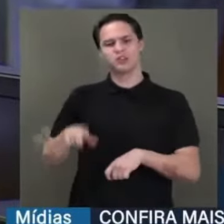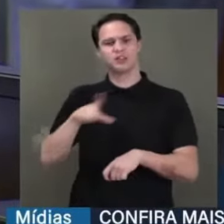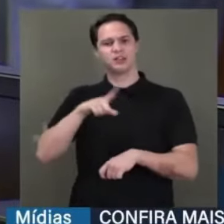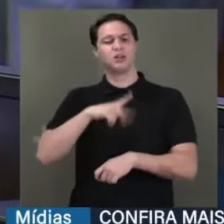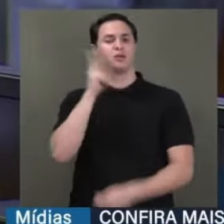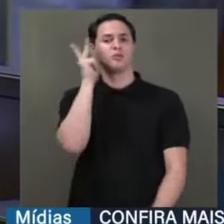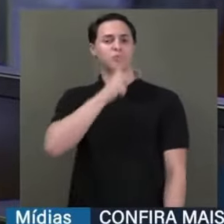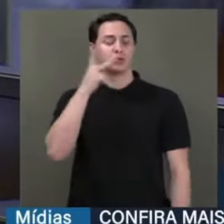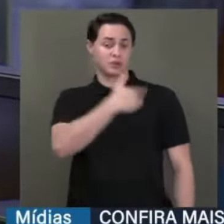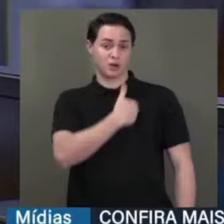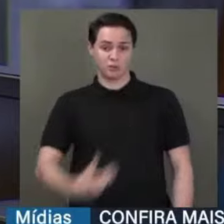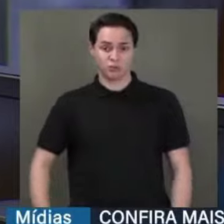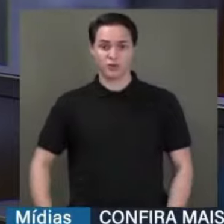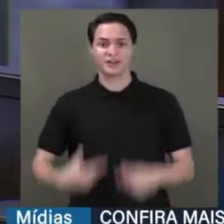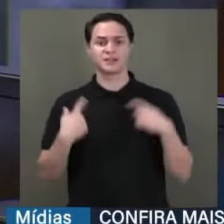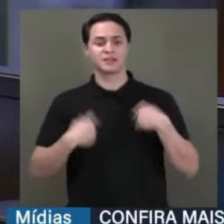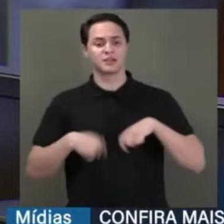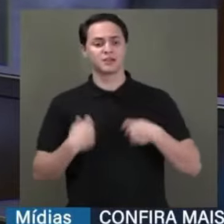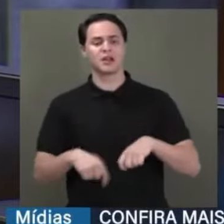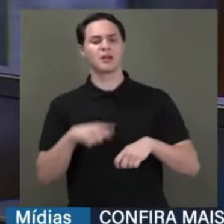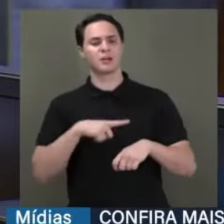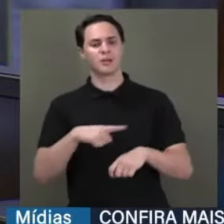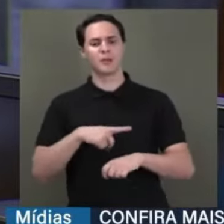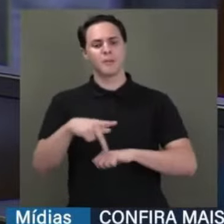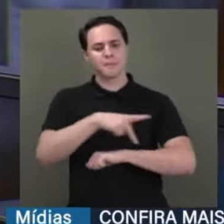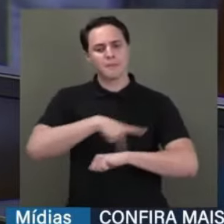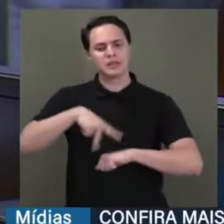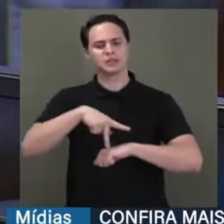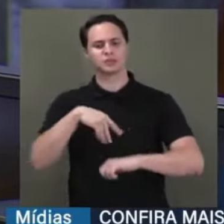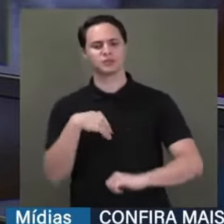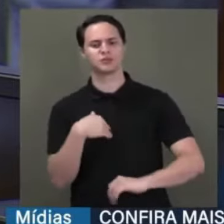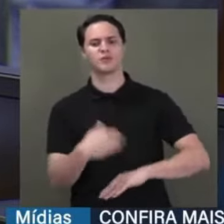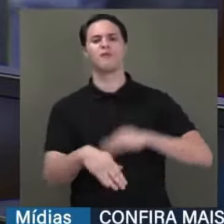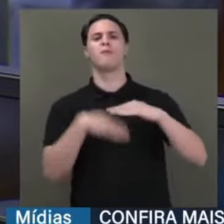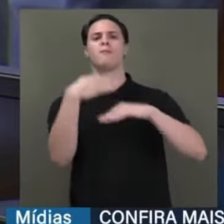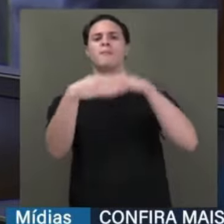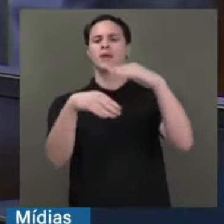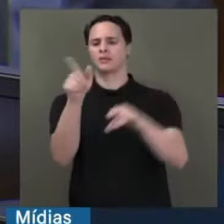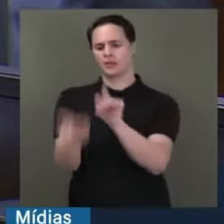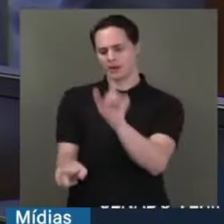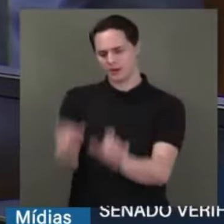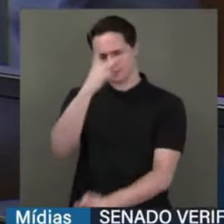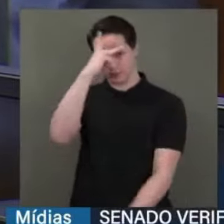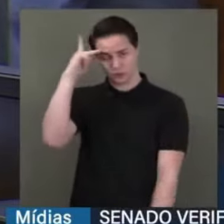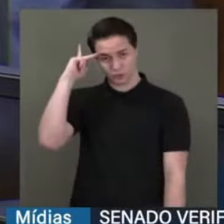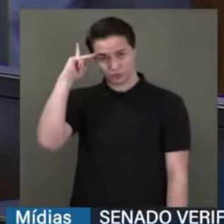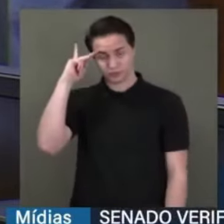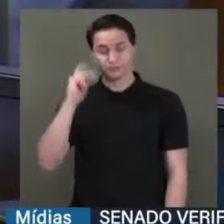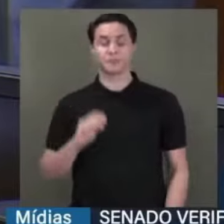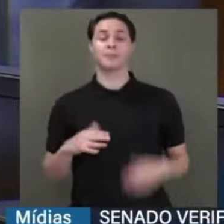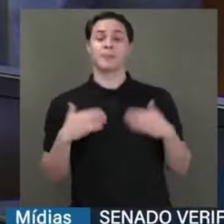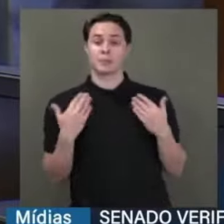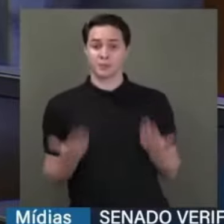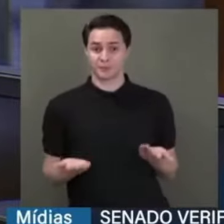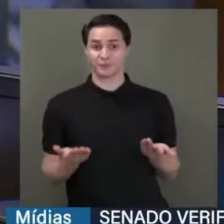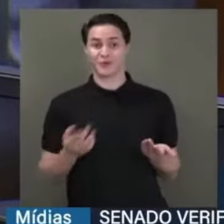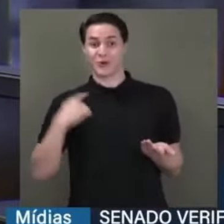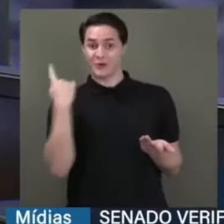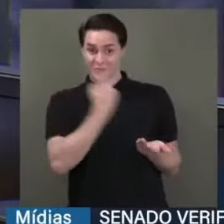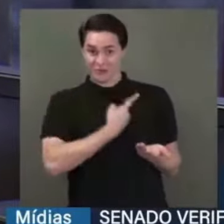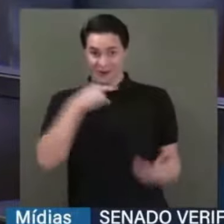necessárias ao desenvolvimento da Nação e de cada indivíduo brasileiro enquanto representantes do povo